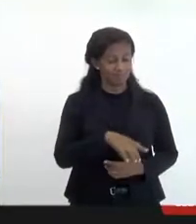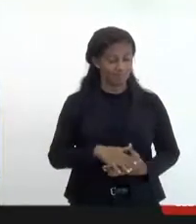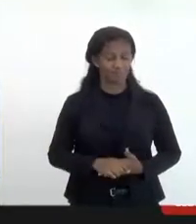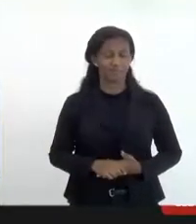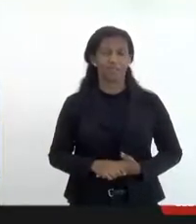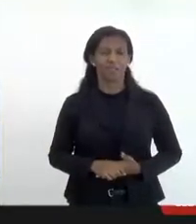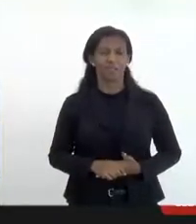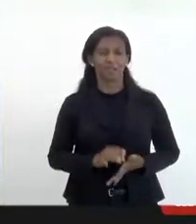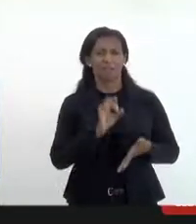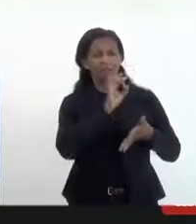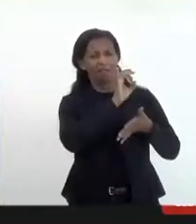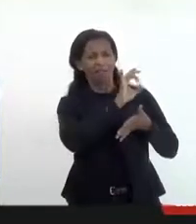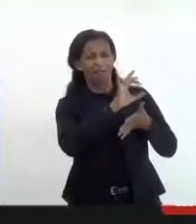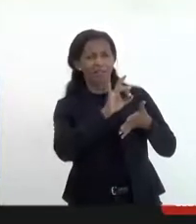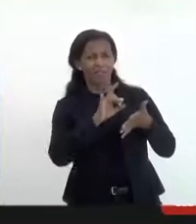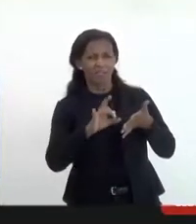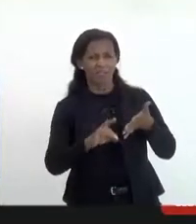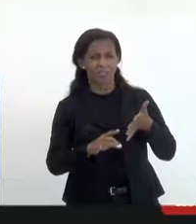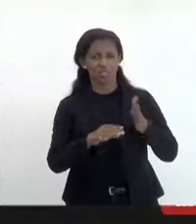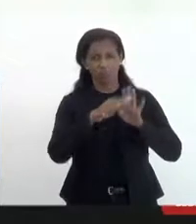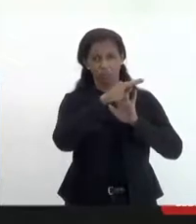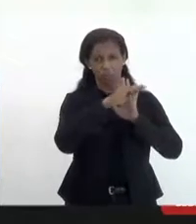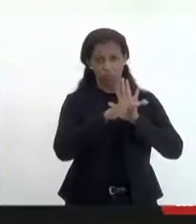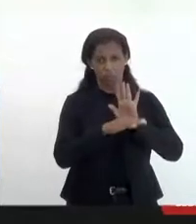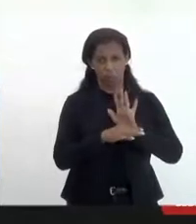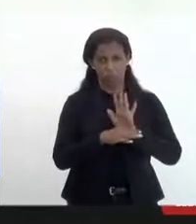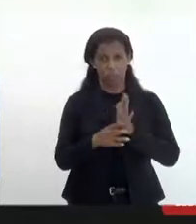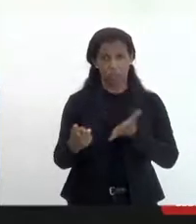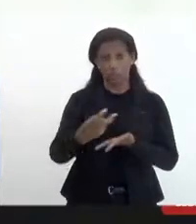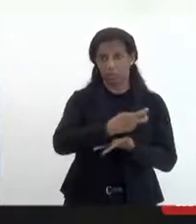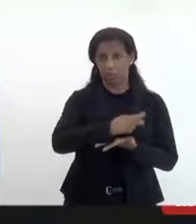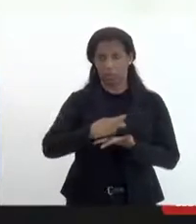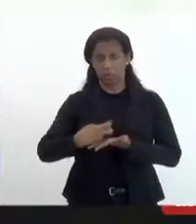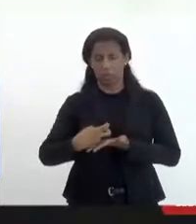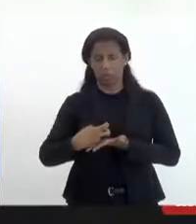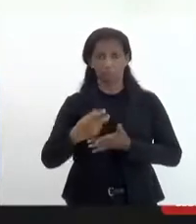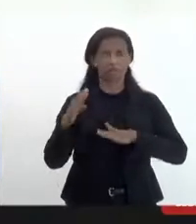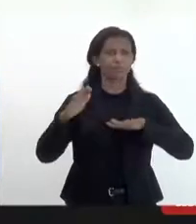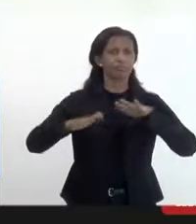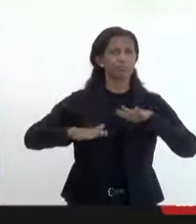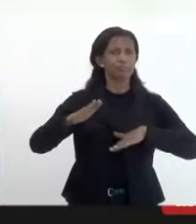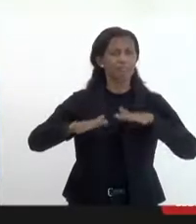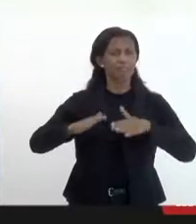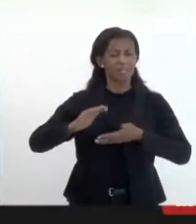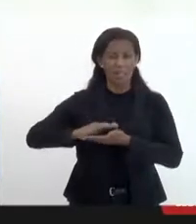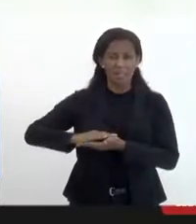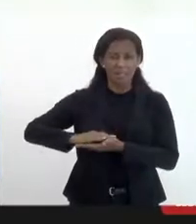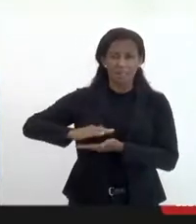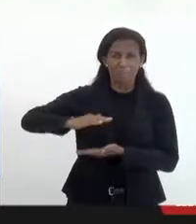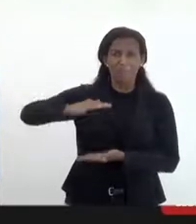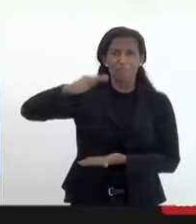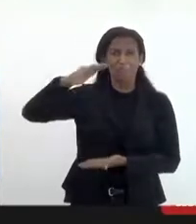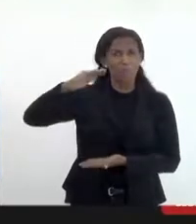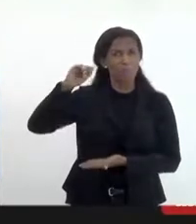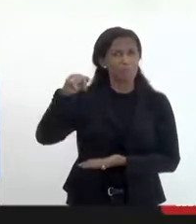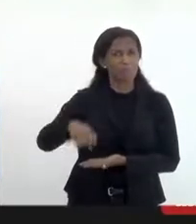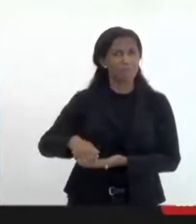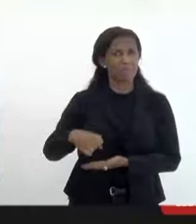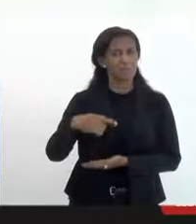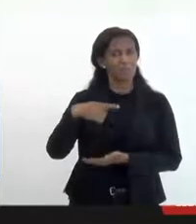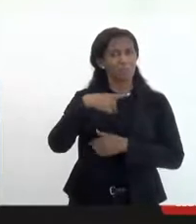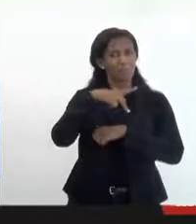As questões de ordem tributária, talvez, são as que têm maior volume de demanda nesse país